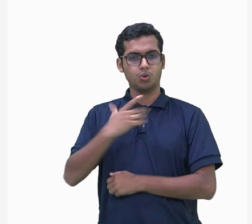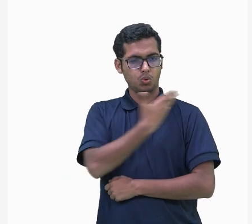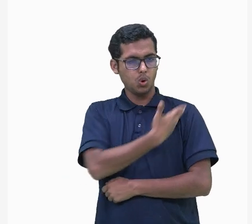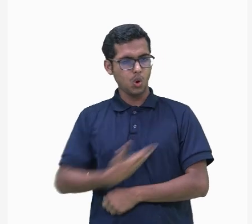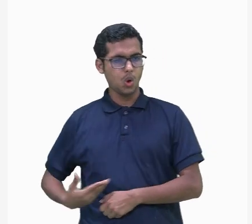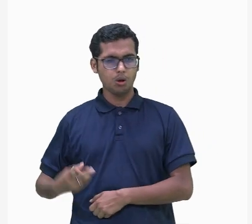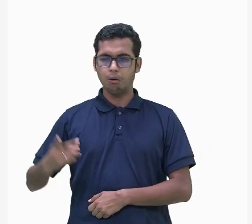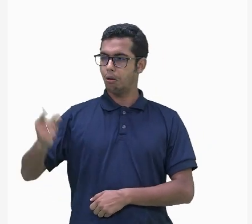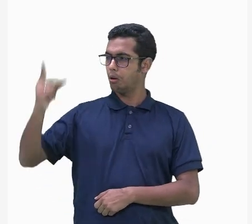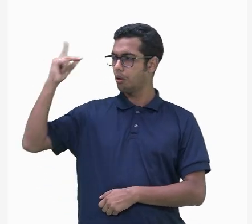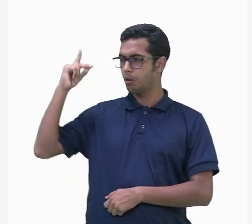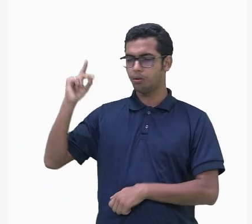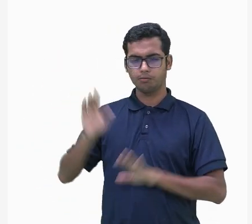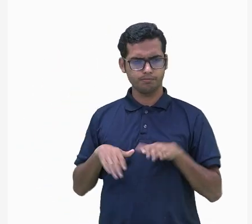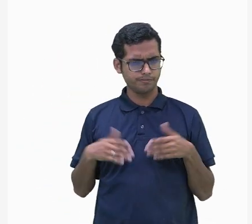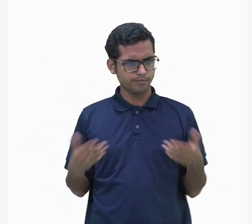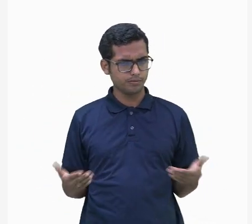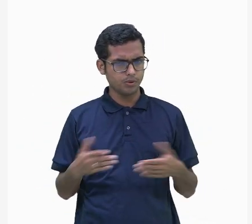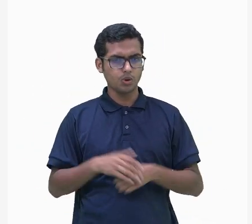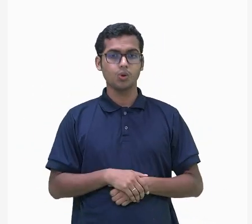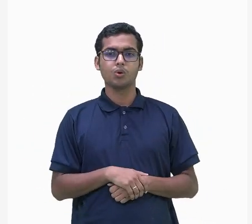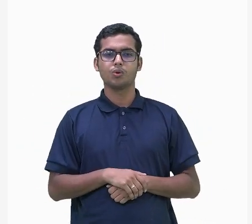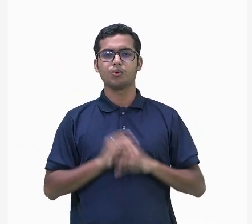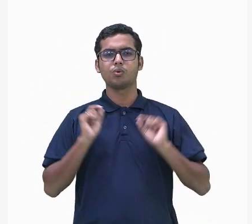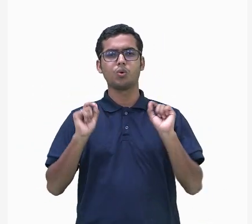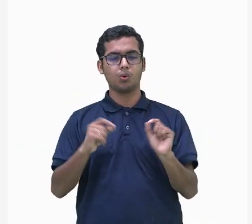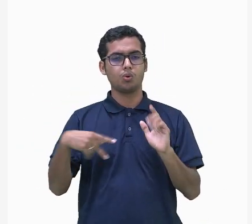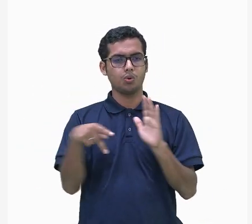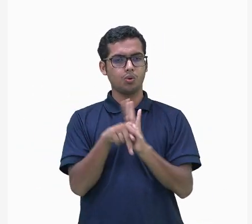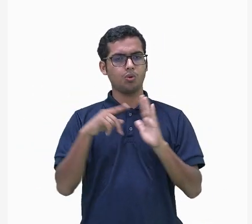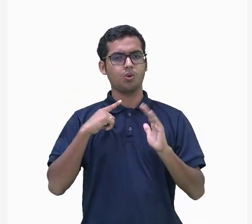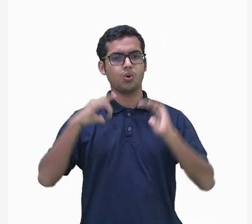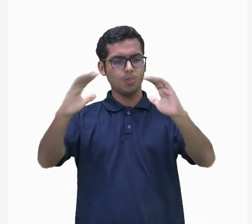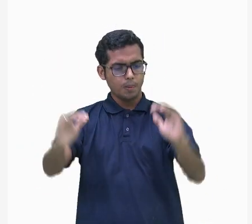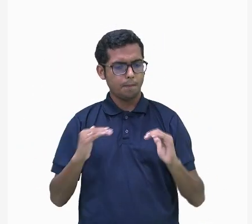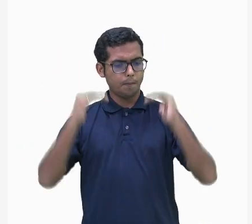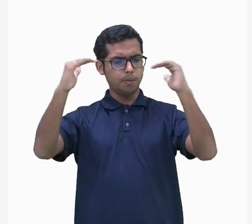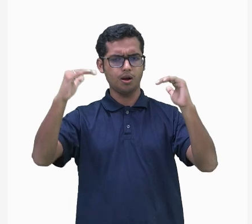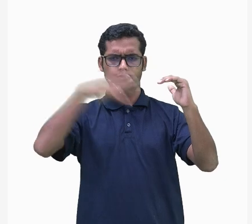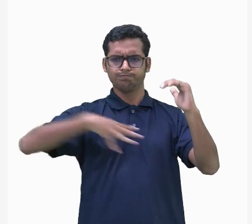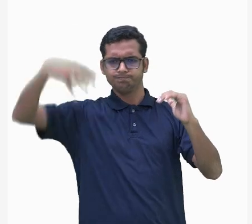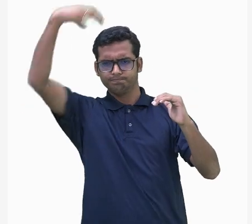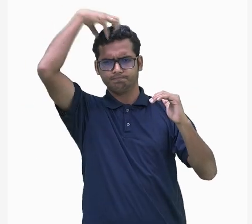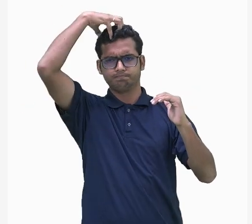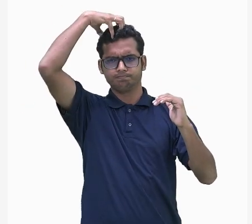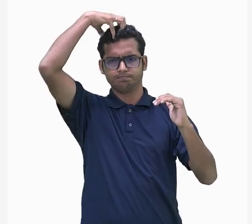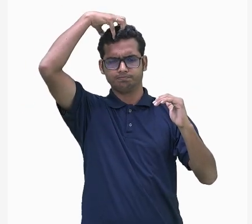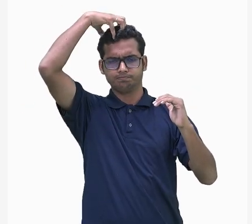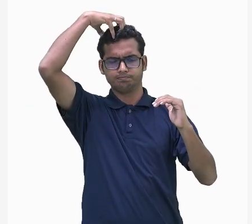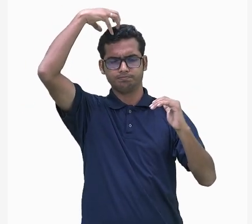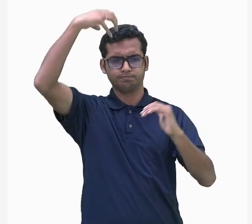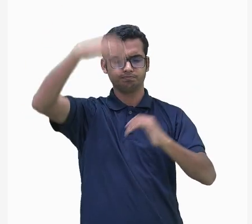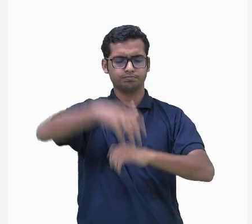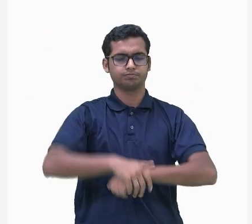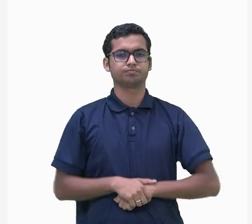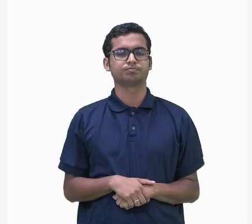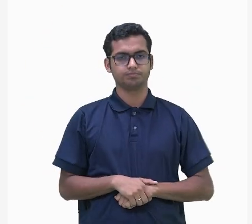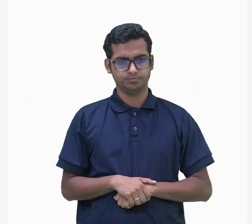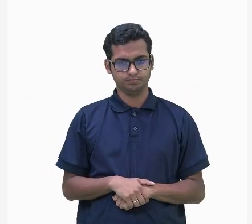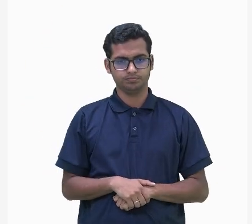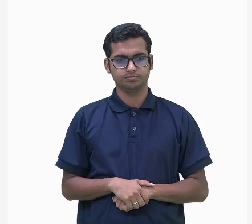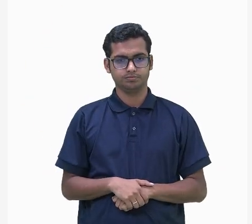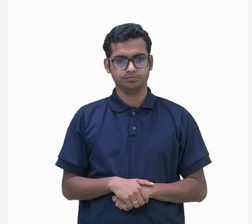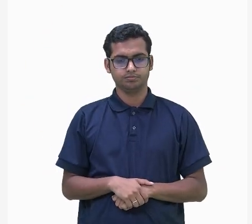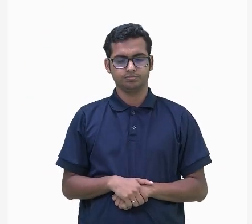regime? Era justamente o absolutismo monárquico. A política do antigo regime se